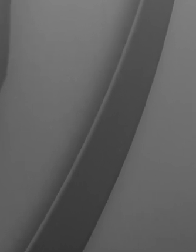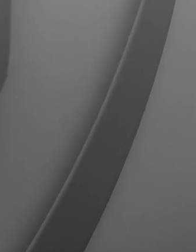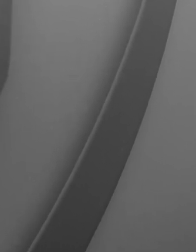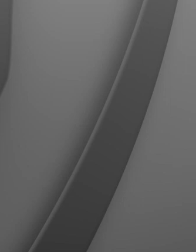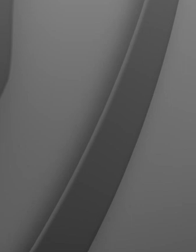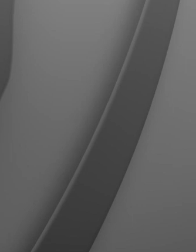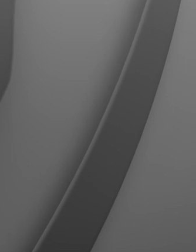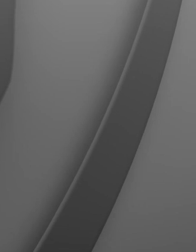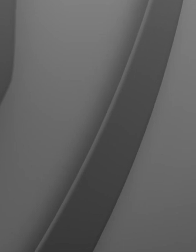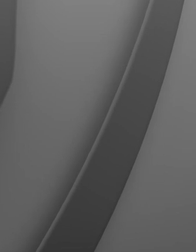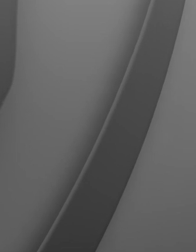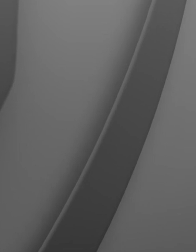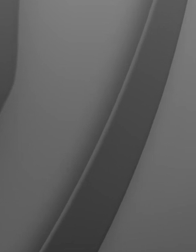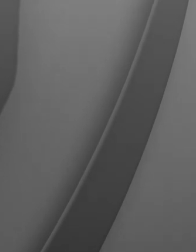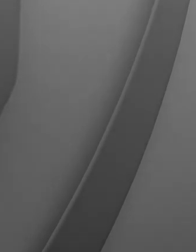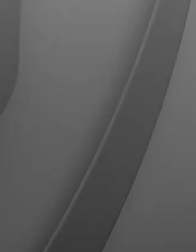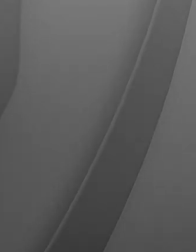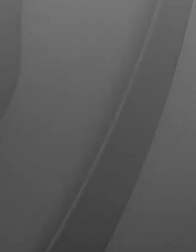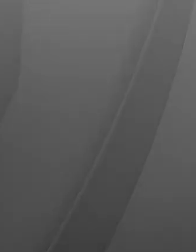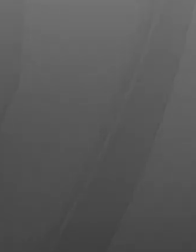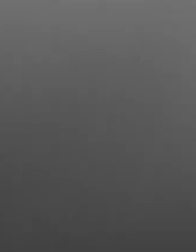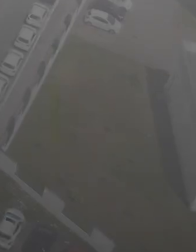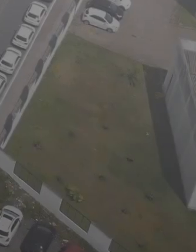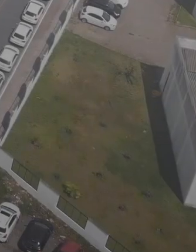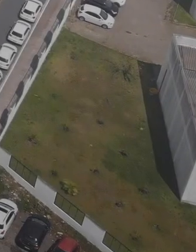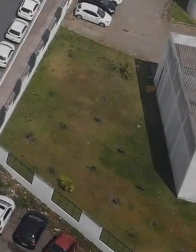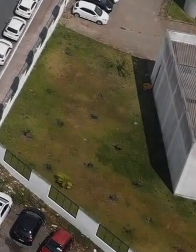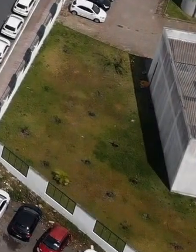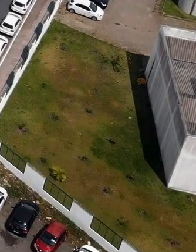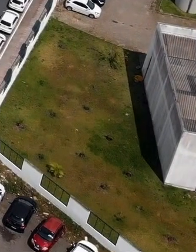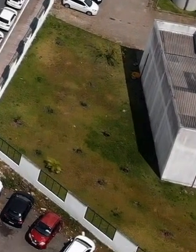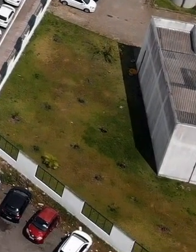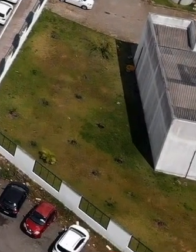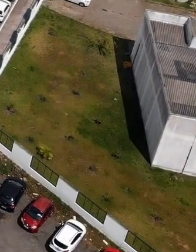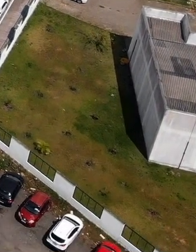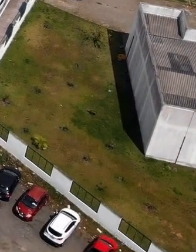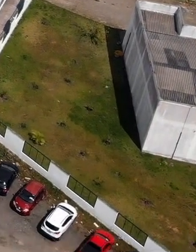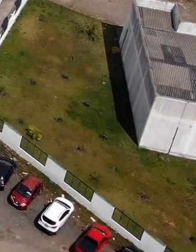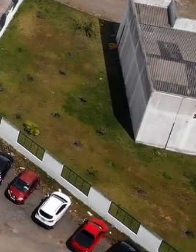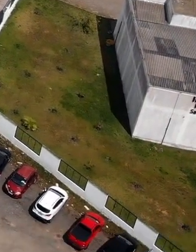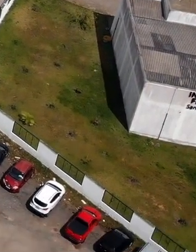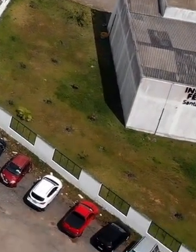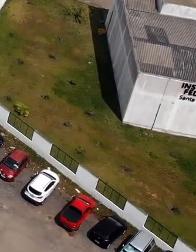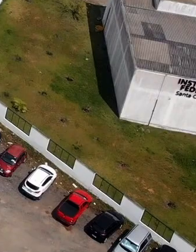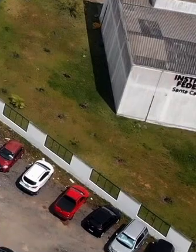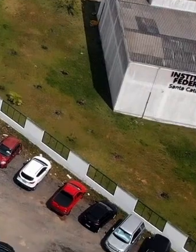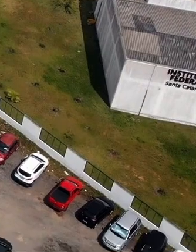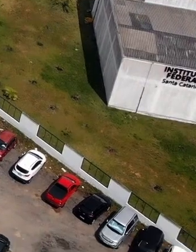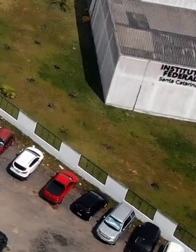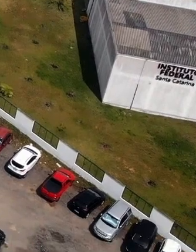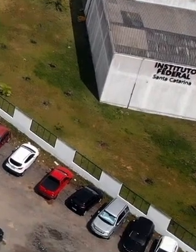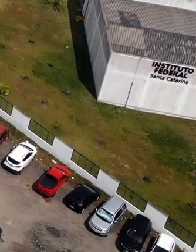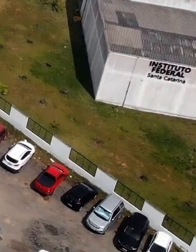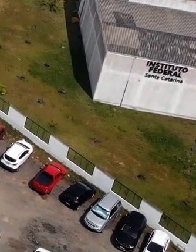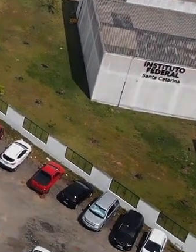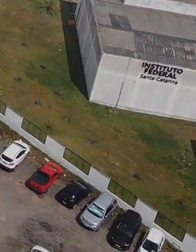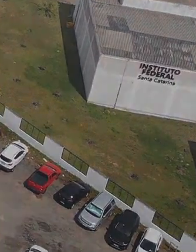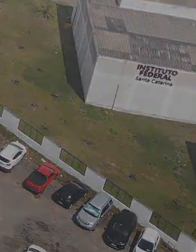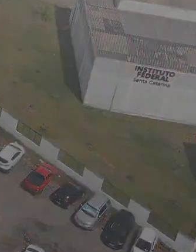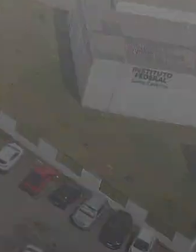Instagram e também no Twitter acompanhe todo o conteúdo do poder legislativo nas